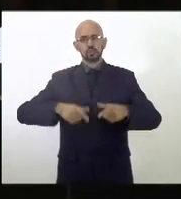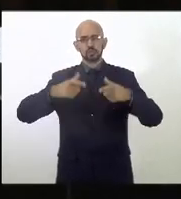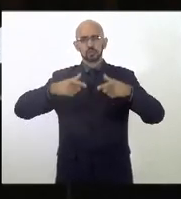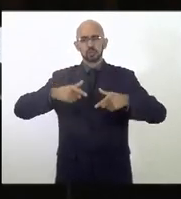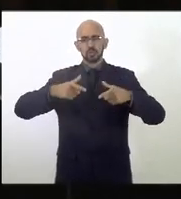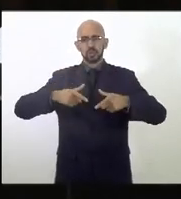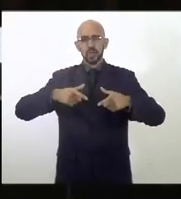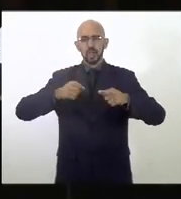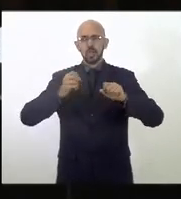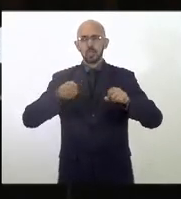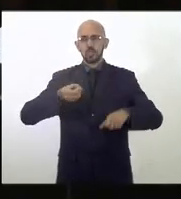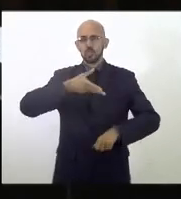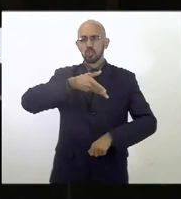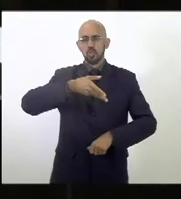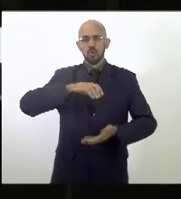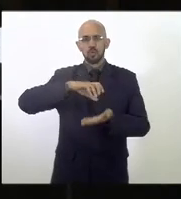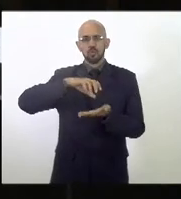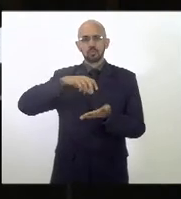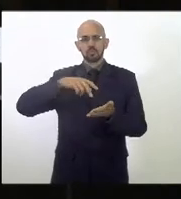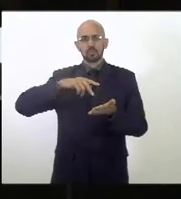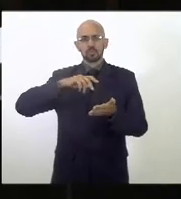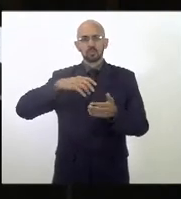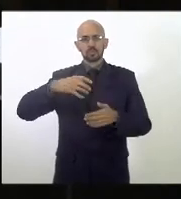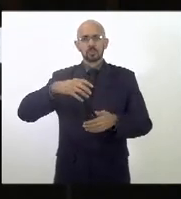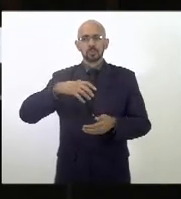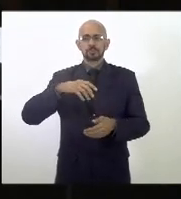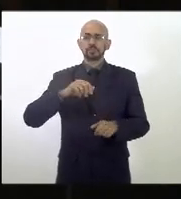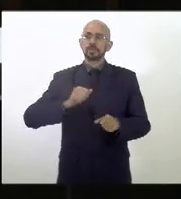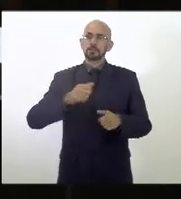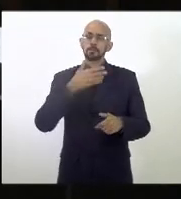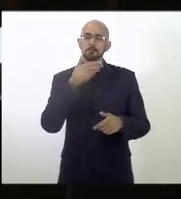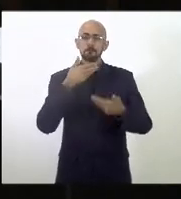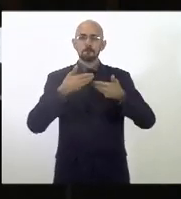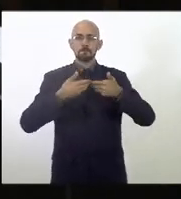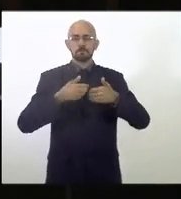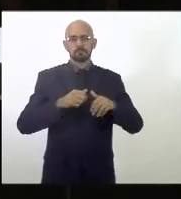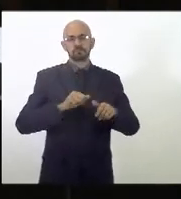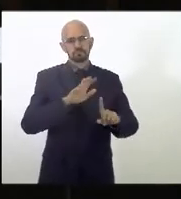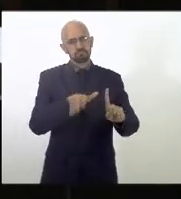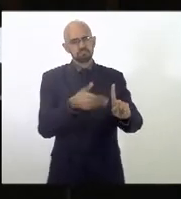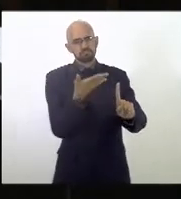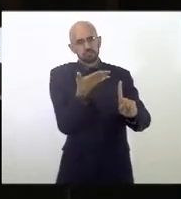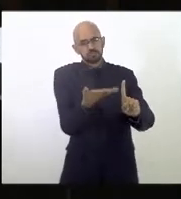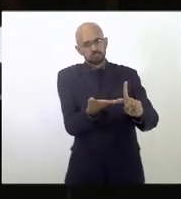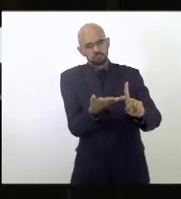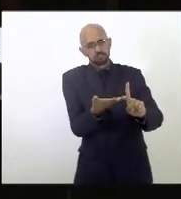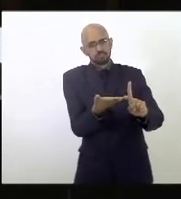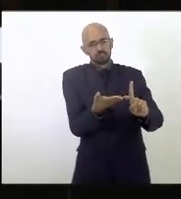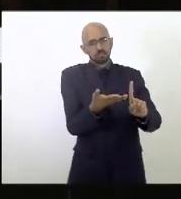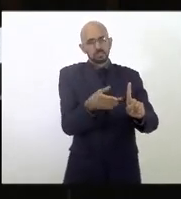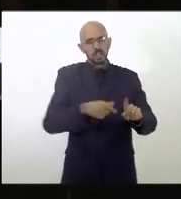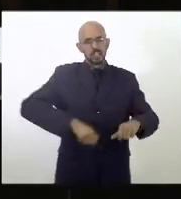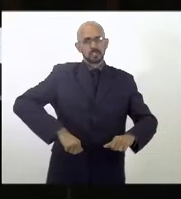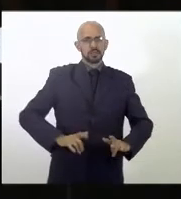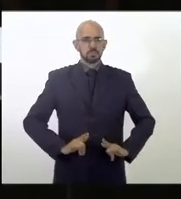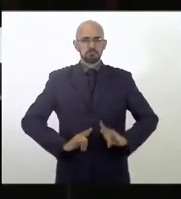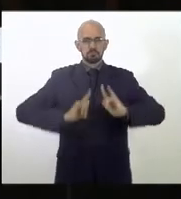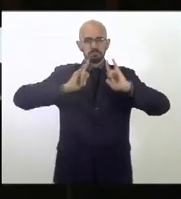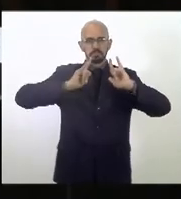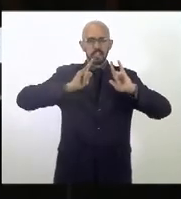de Janeiro merece todo o nosso reconhecimento. O novo espaço, nesse emblemático edifício do